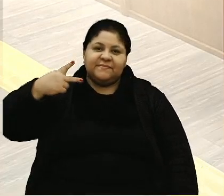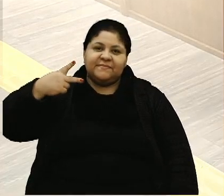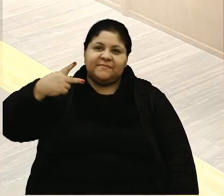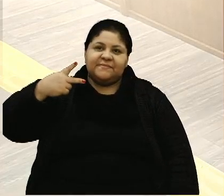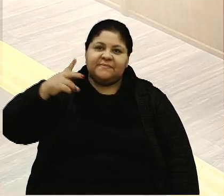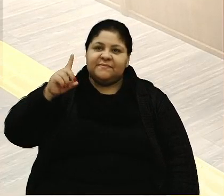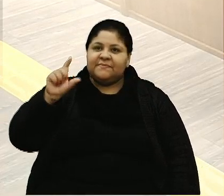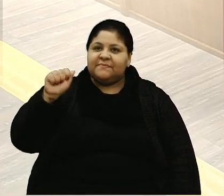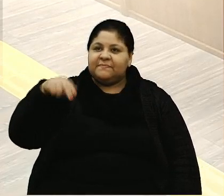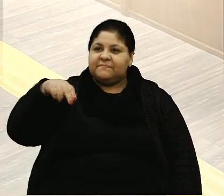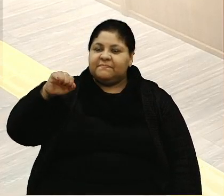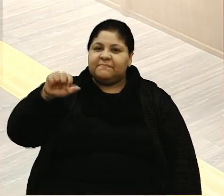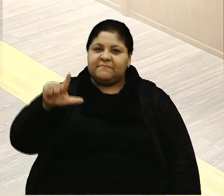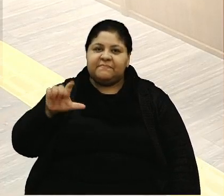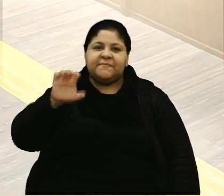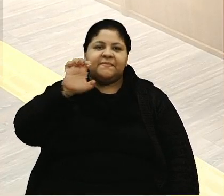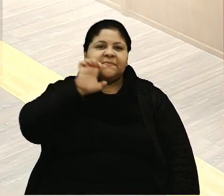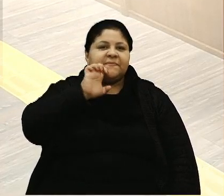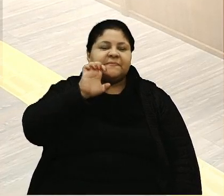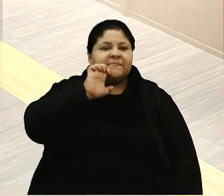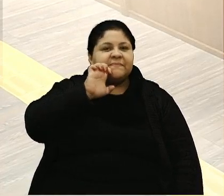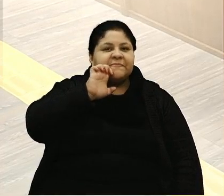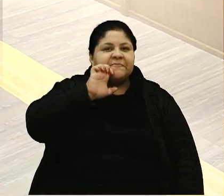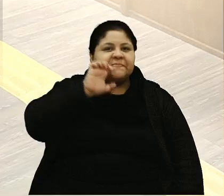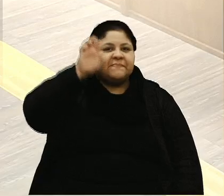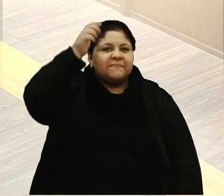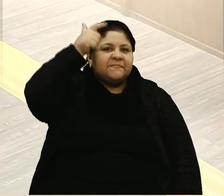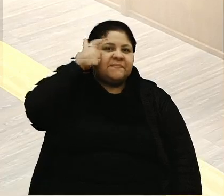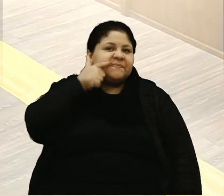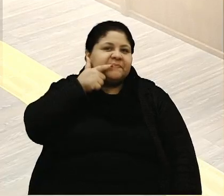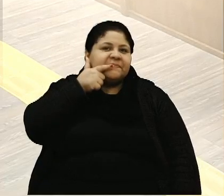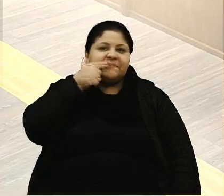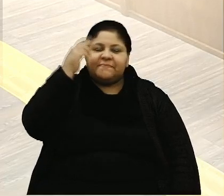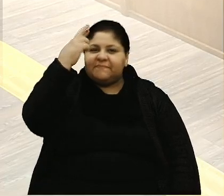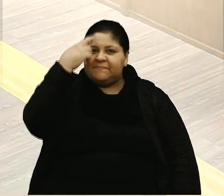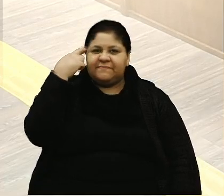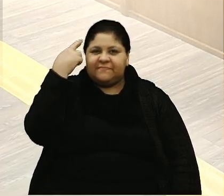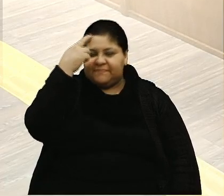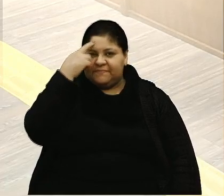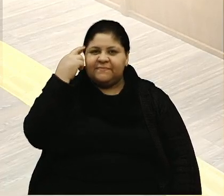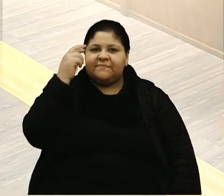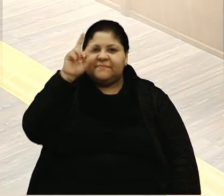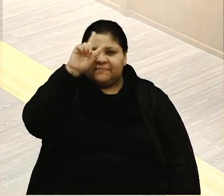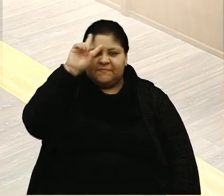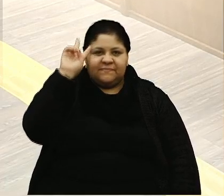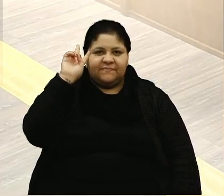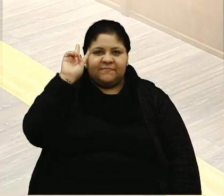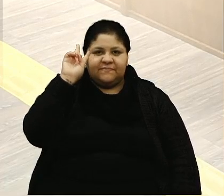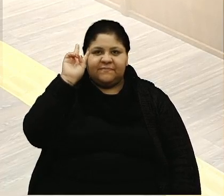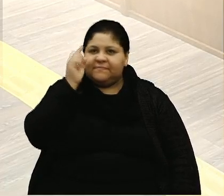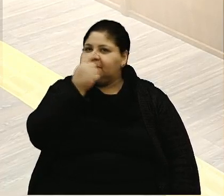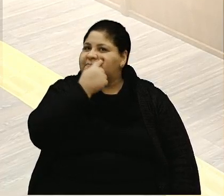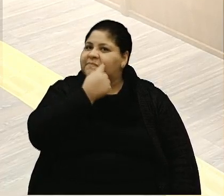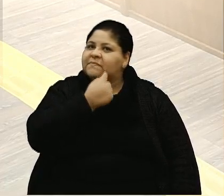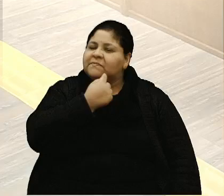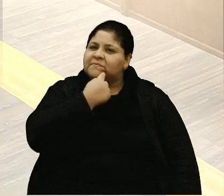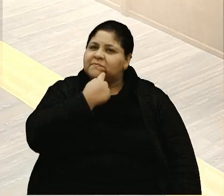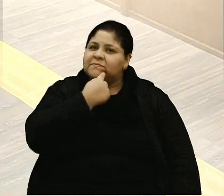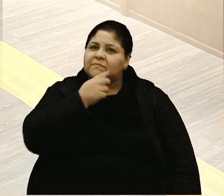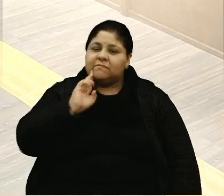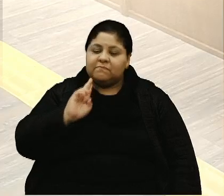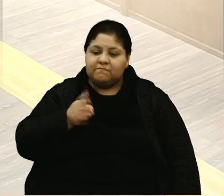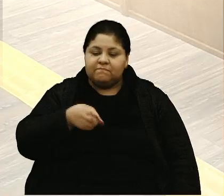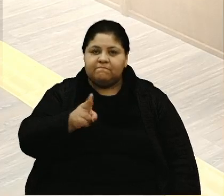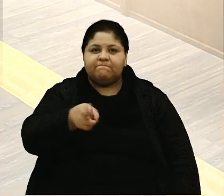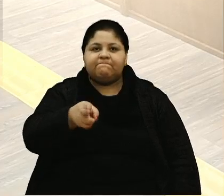Daniel Santos, Estela Balardim, Lucas Carenhato, Rafael Bueno, Velocino Ex, Wagner Petrini. Seguimos,